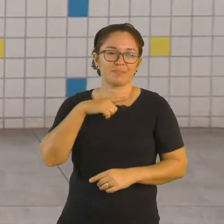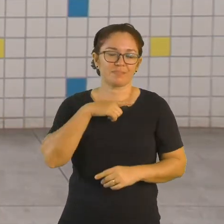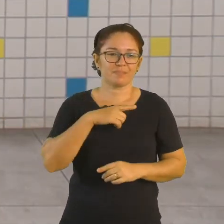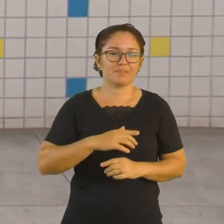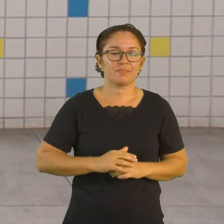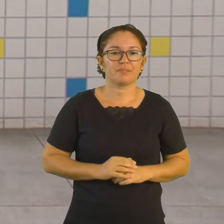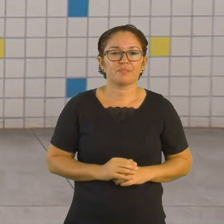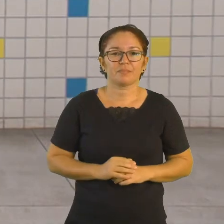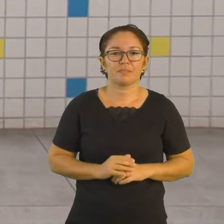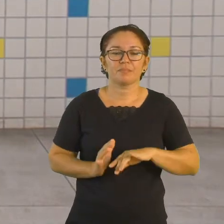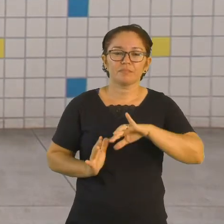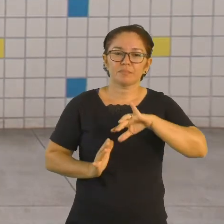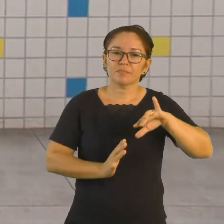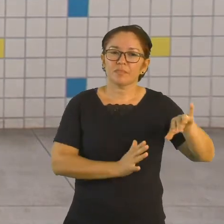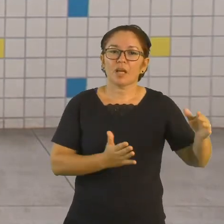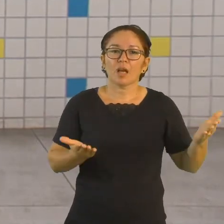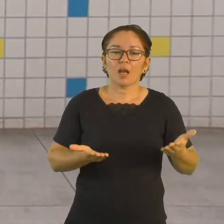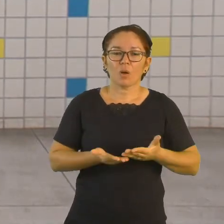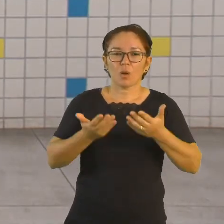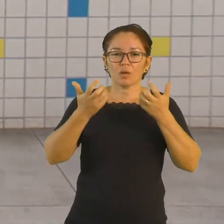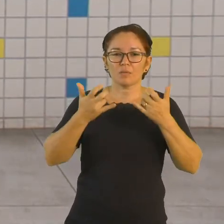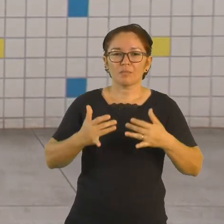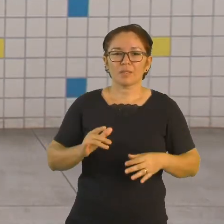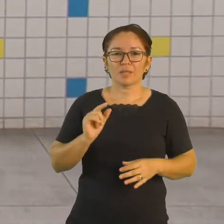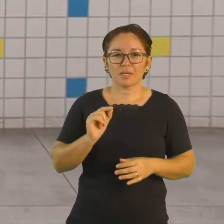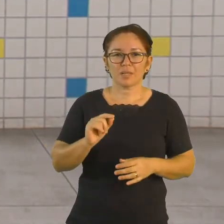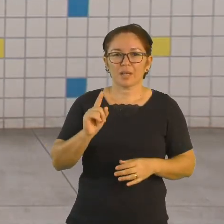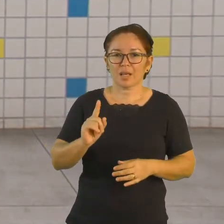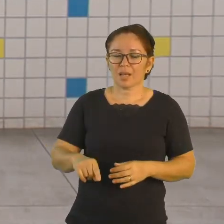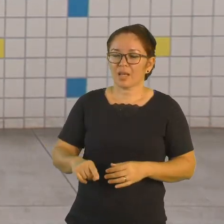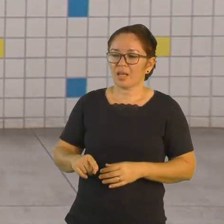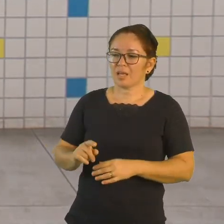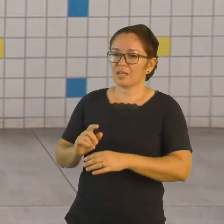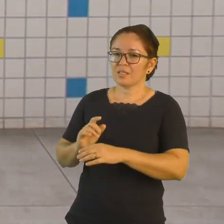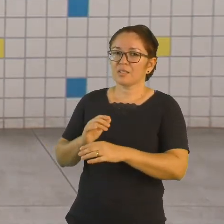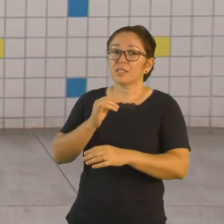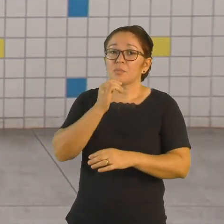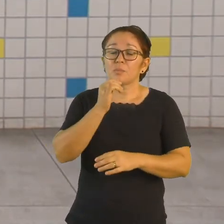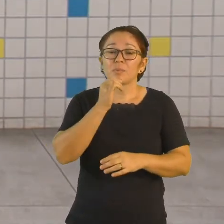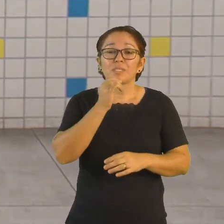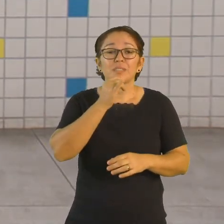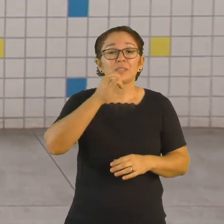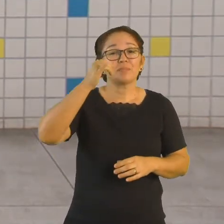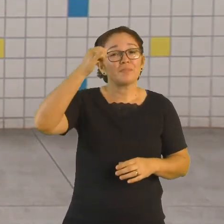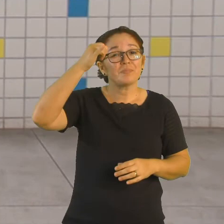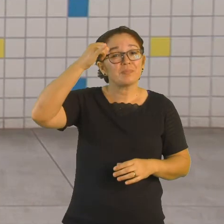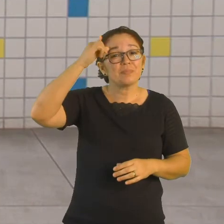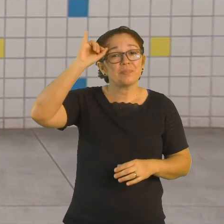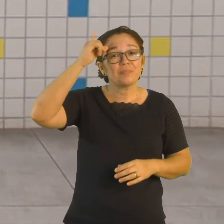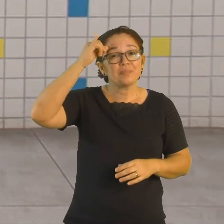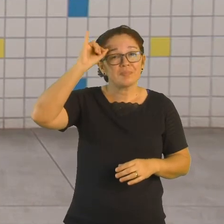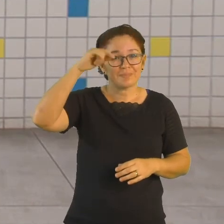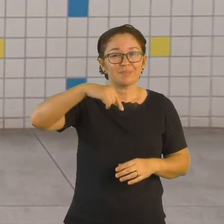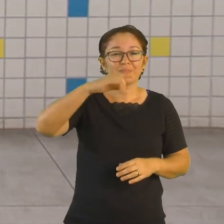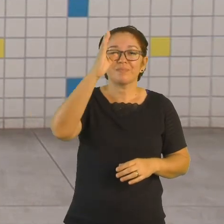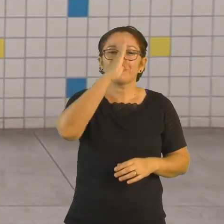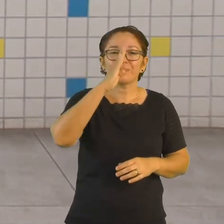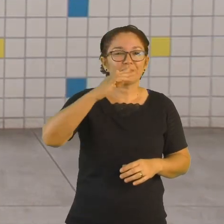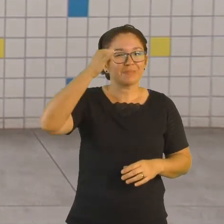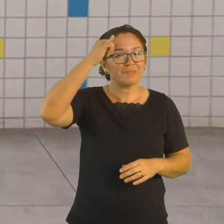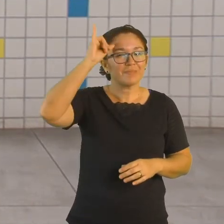Agora nós vamos falar sobre os impactos ambientais da agropecuária brasileira.